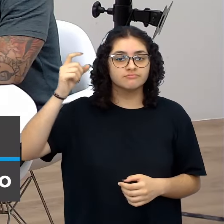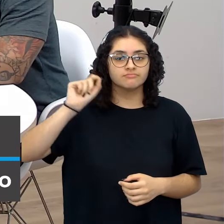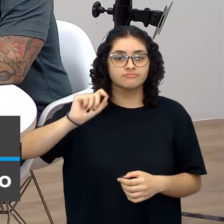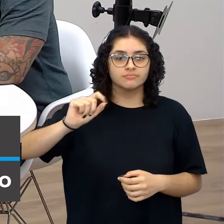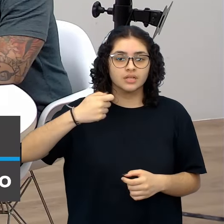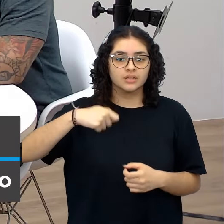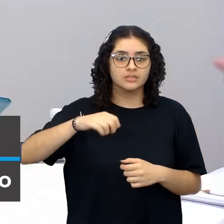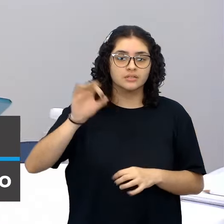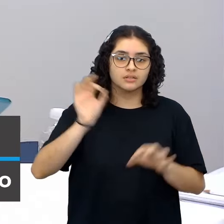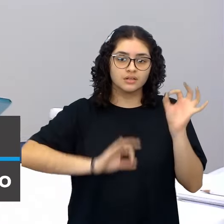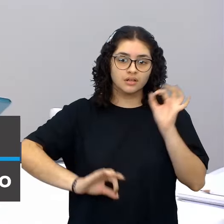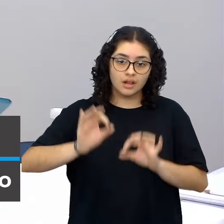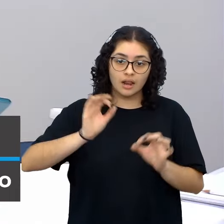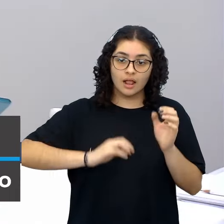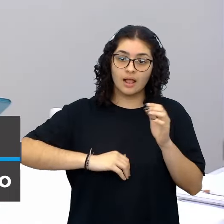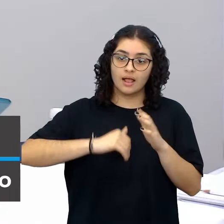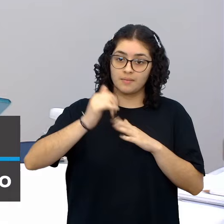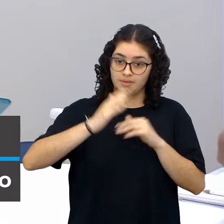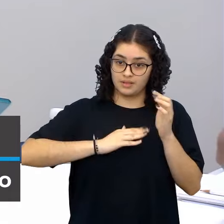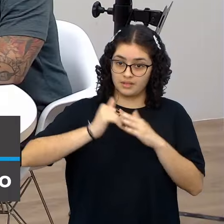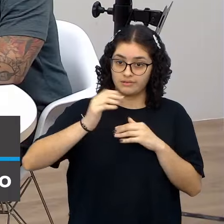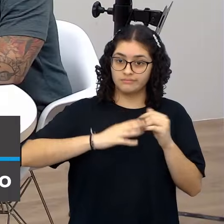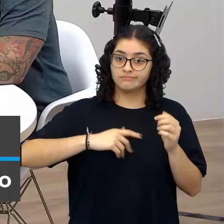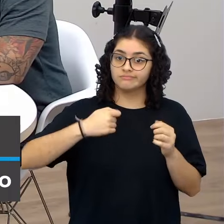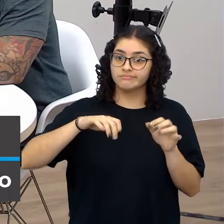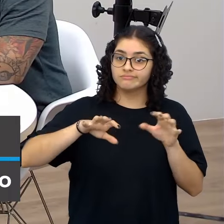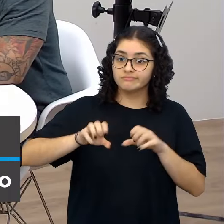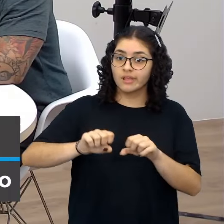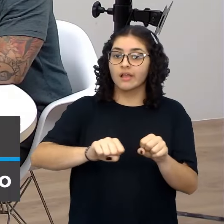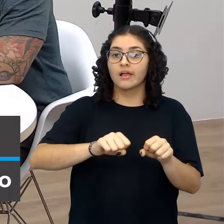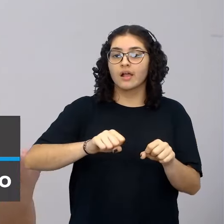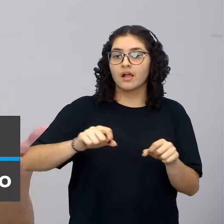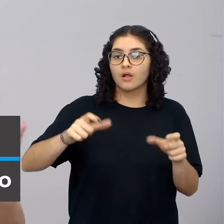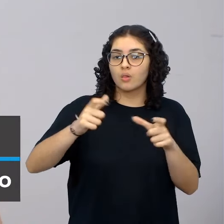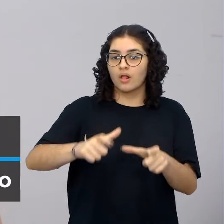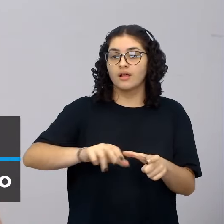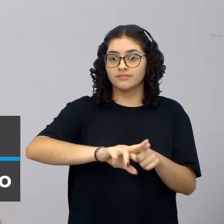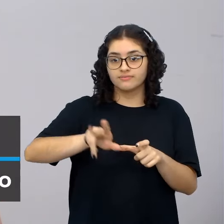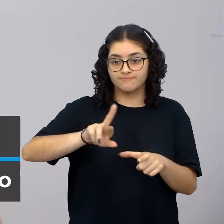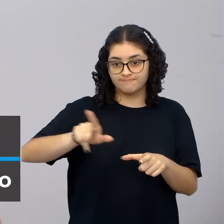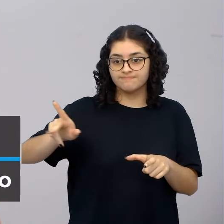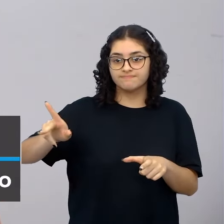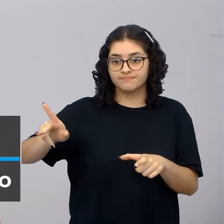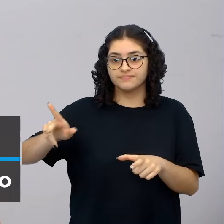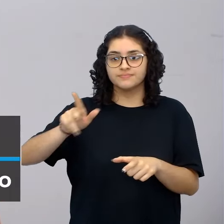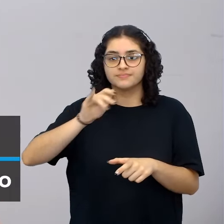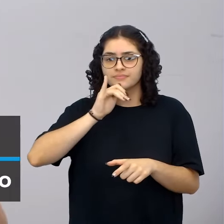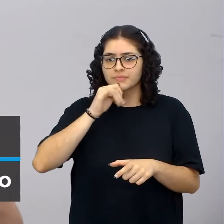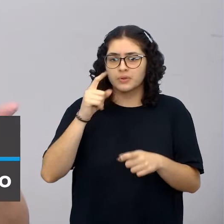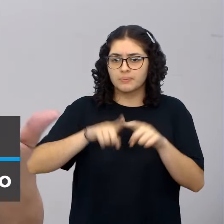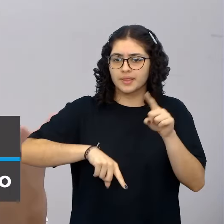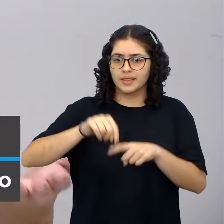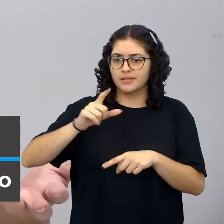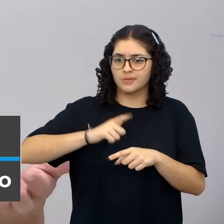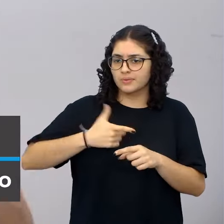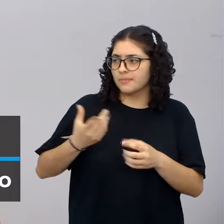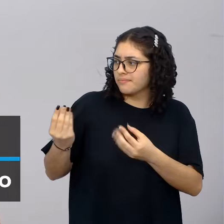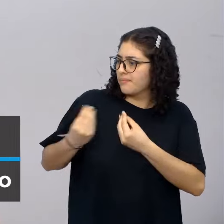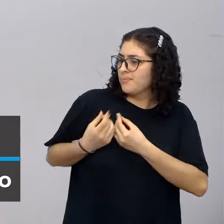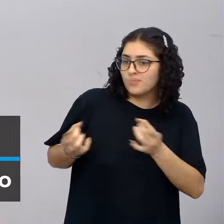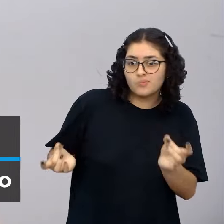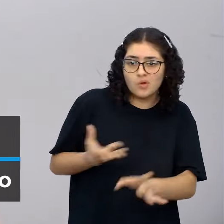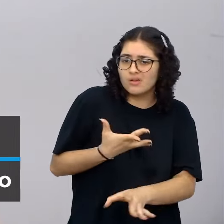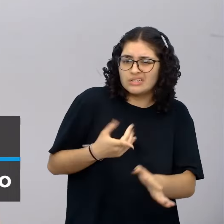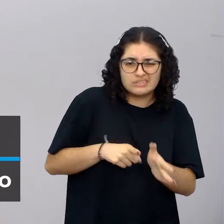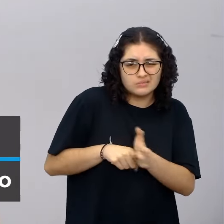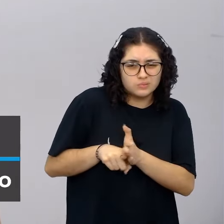que construir essas habilidades, a gente foi buscar em outras fontes, né? Então, assim, a gente não tinha um material estruturado, a gente